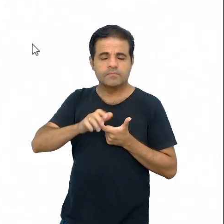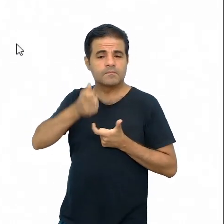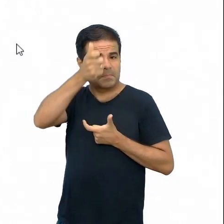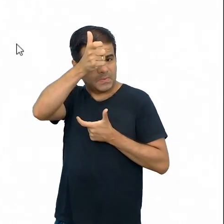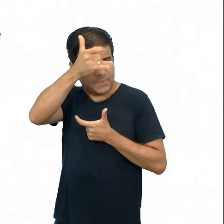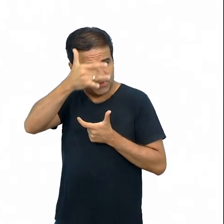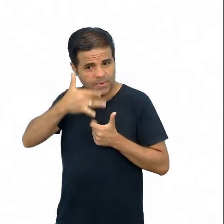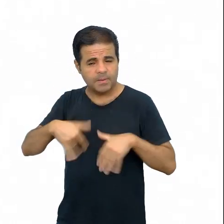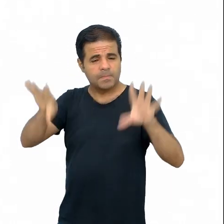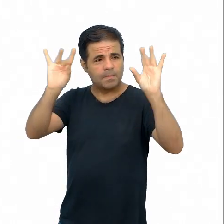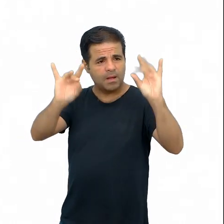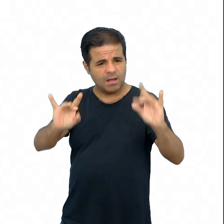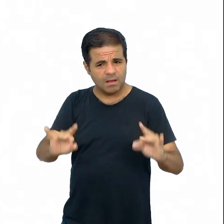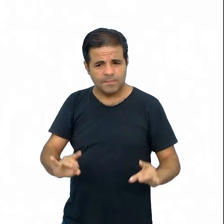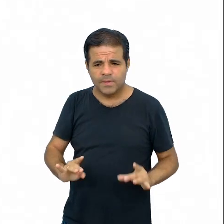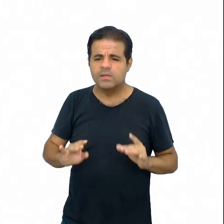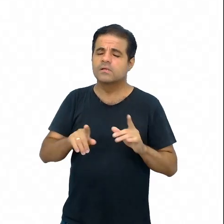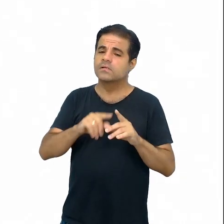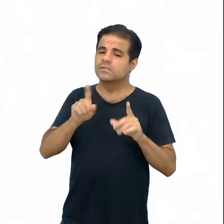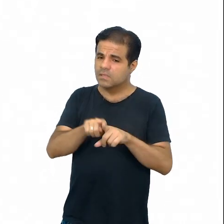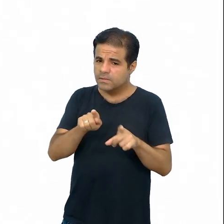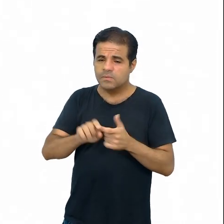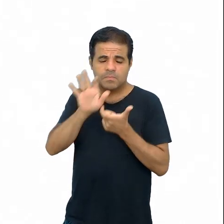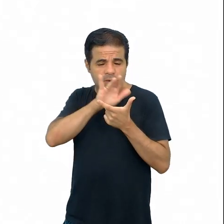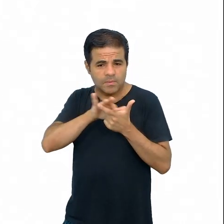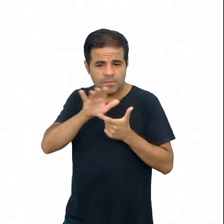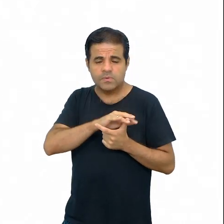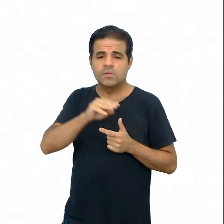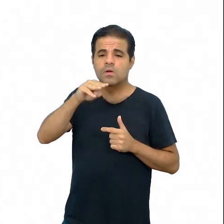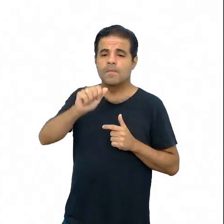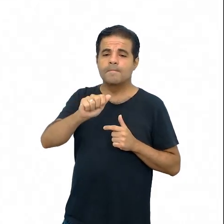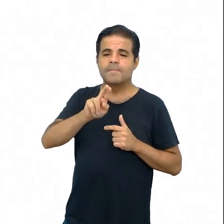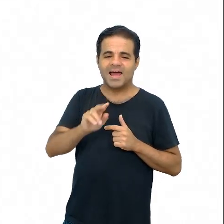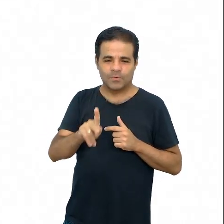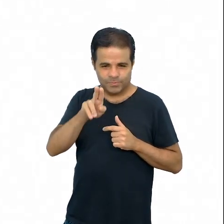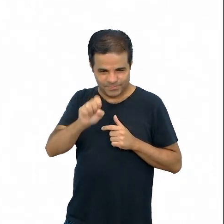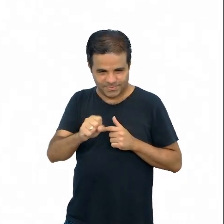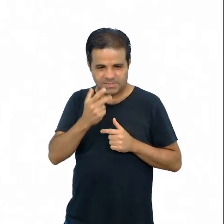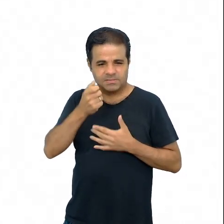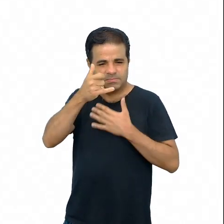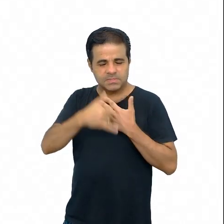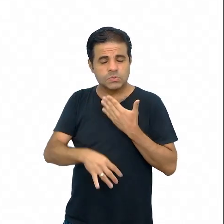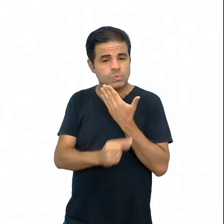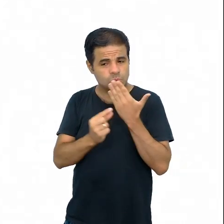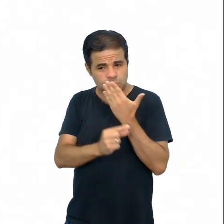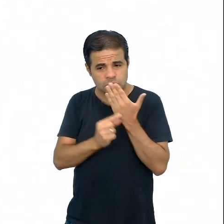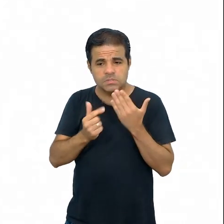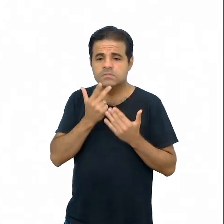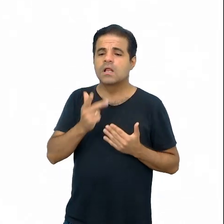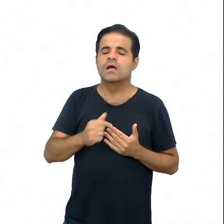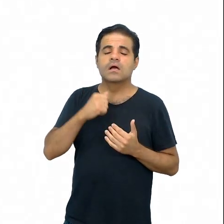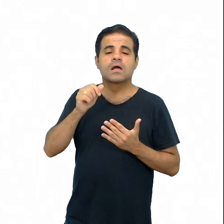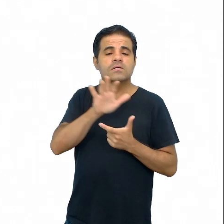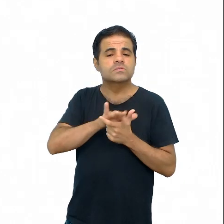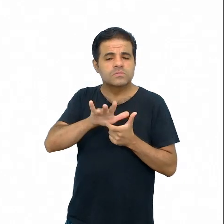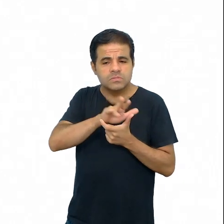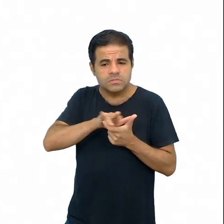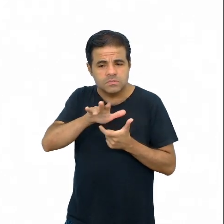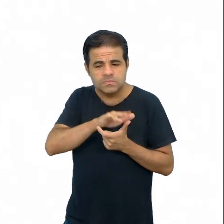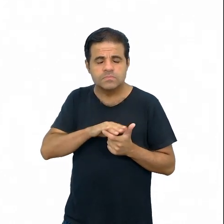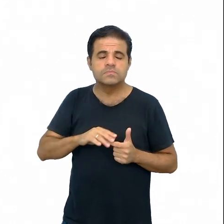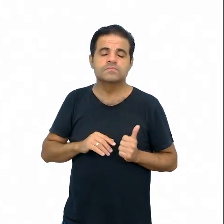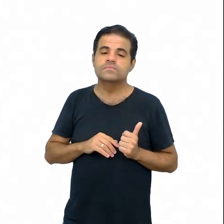escrita, há letramentos sociais. Então, quando o Marcuse diz isso, ele disse que essa questão do